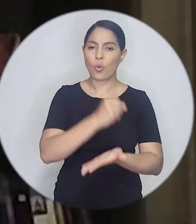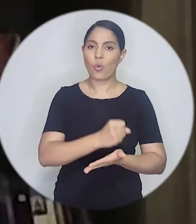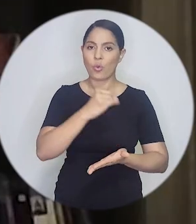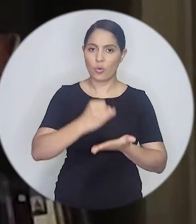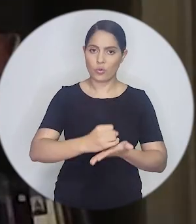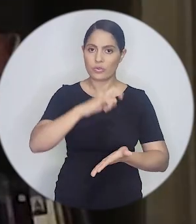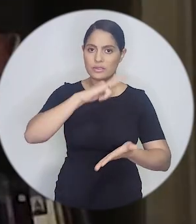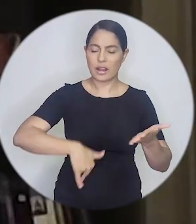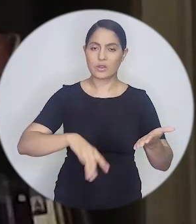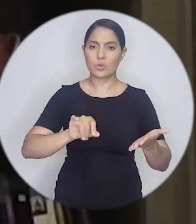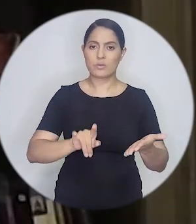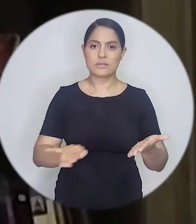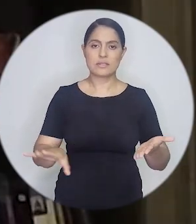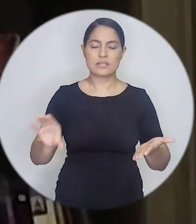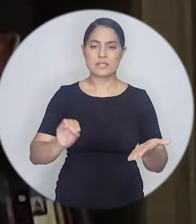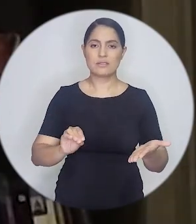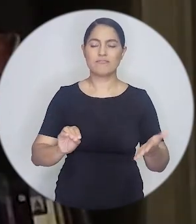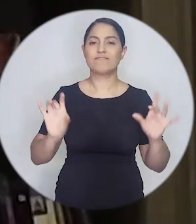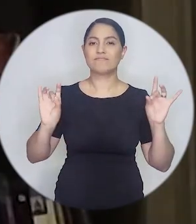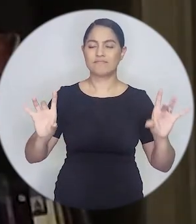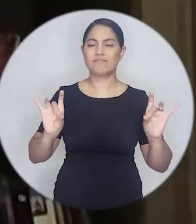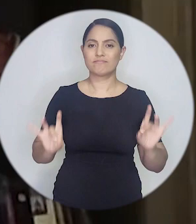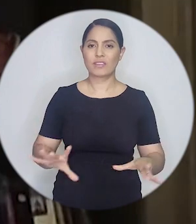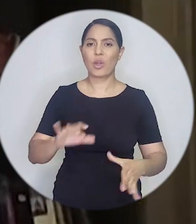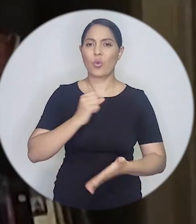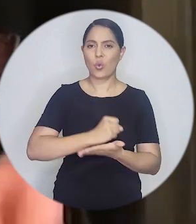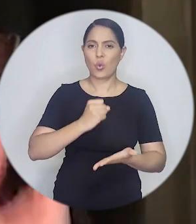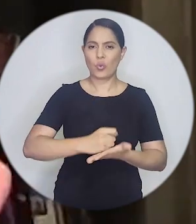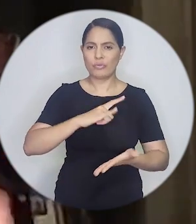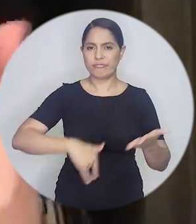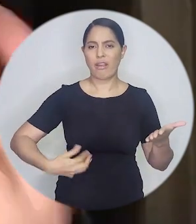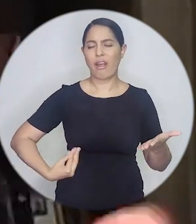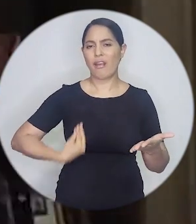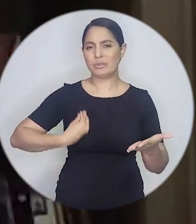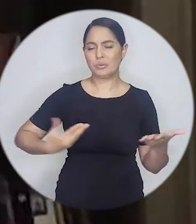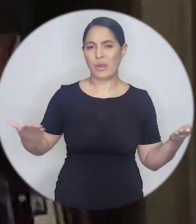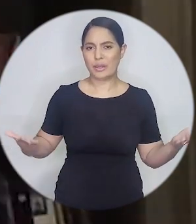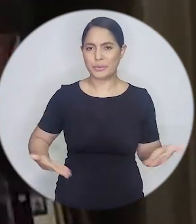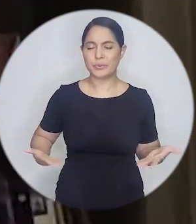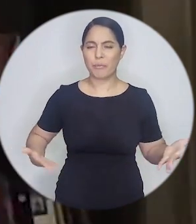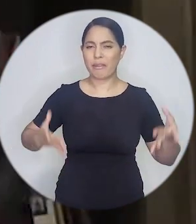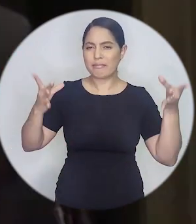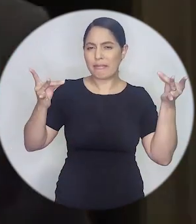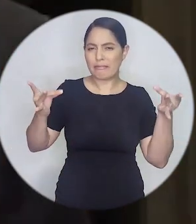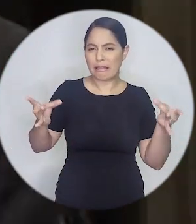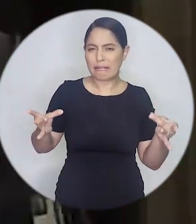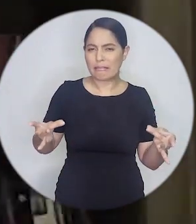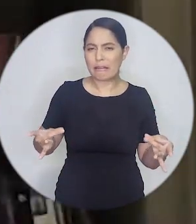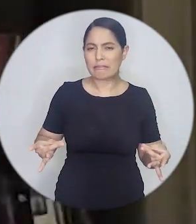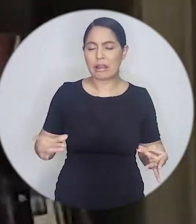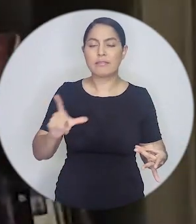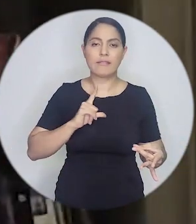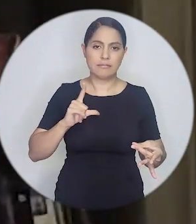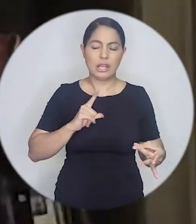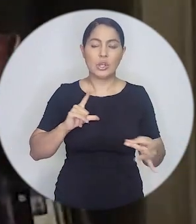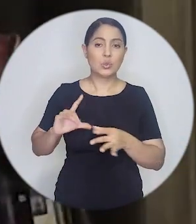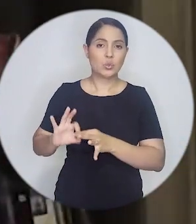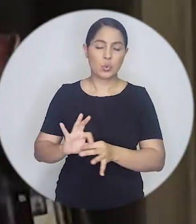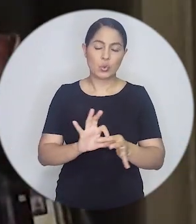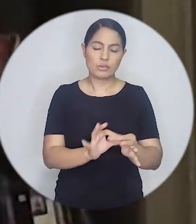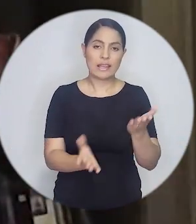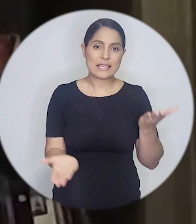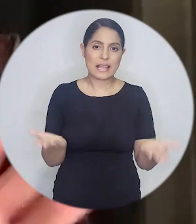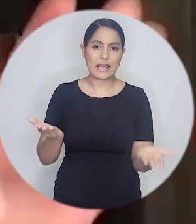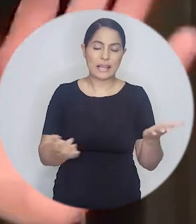Os contratos de concessão, especialmente os contratos mais atuais, né, eles já contam com uma disciplina mais detalhada e específica sobre o